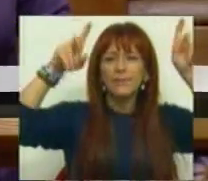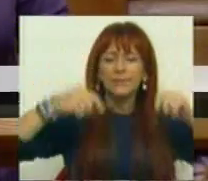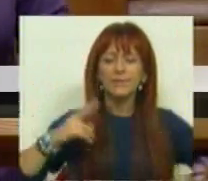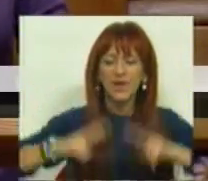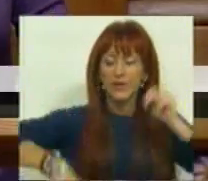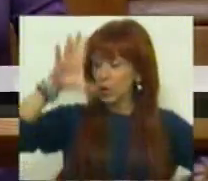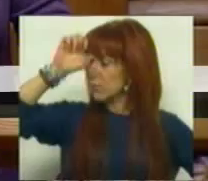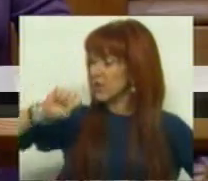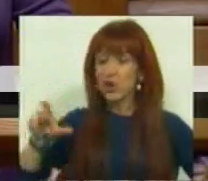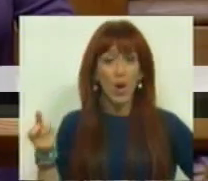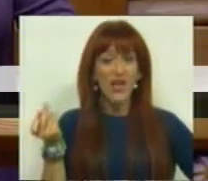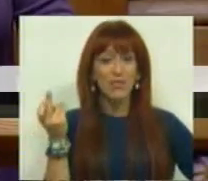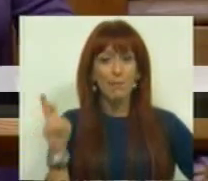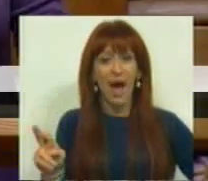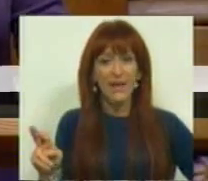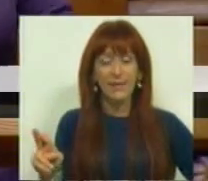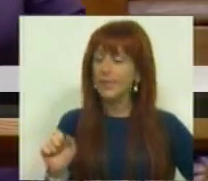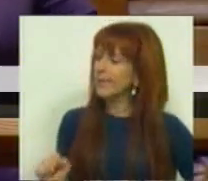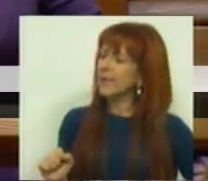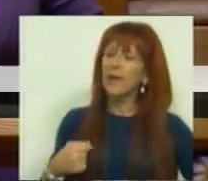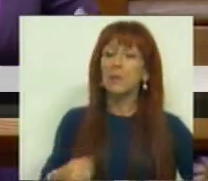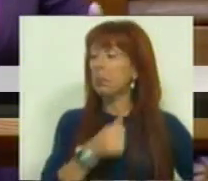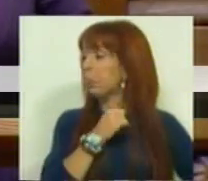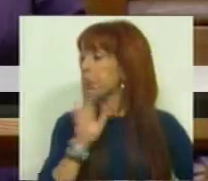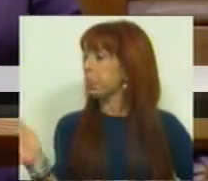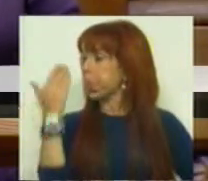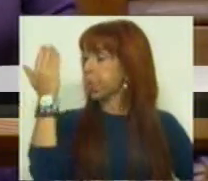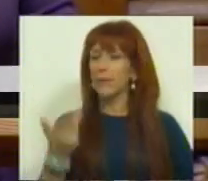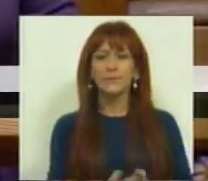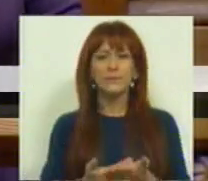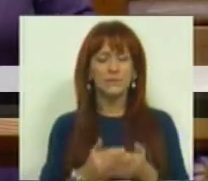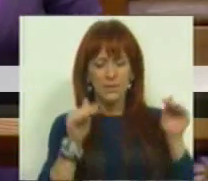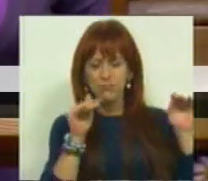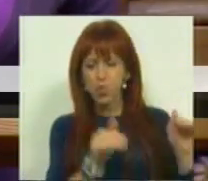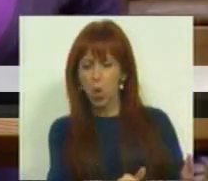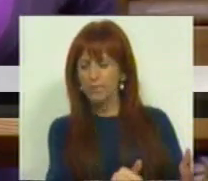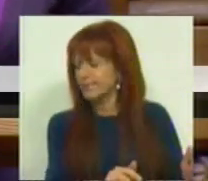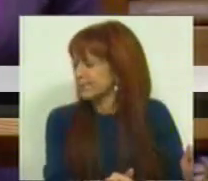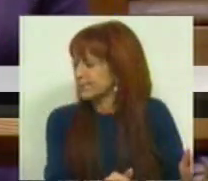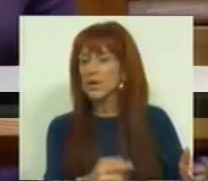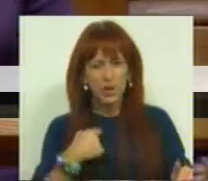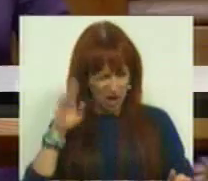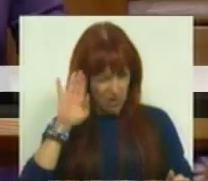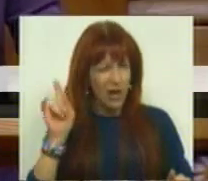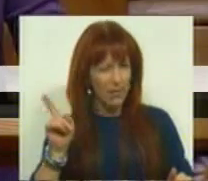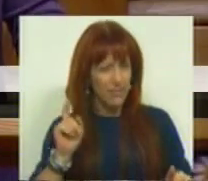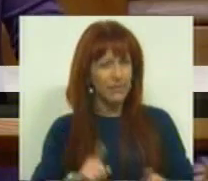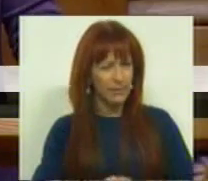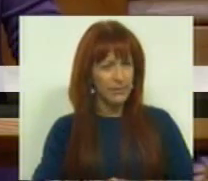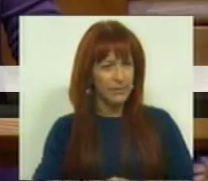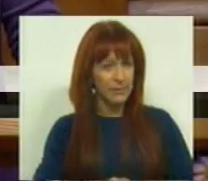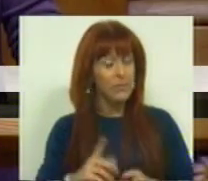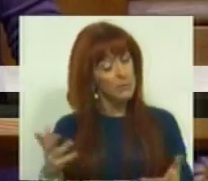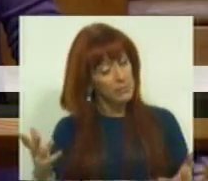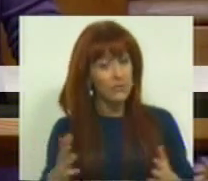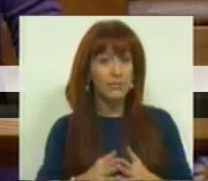do Ministro Gaspar e a sua indiferença perante uma economia que se afunda, sabemos bem o que